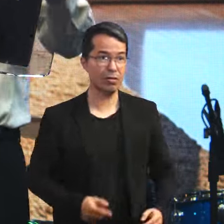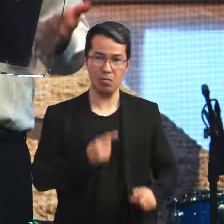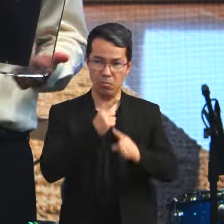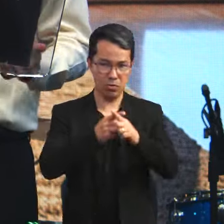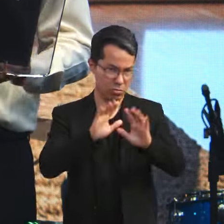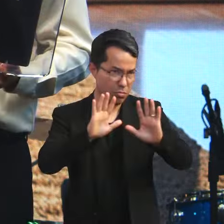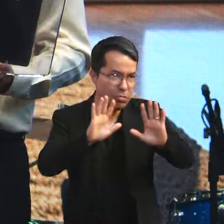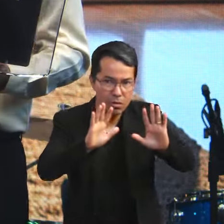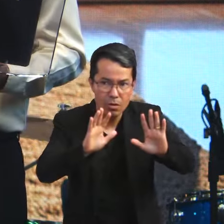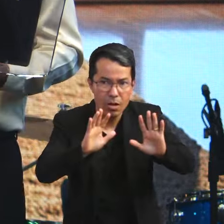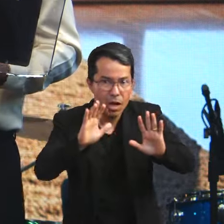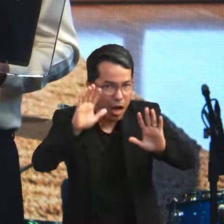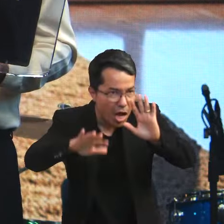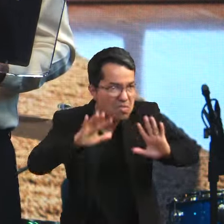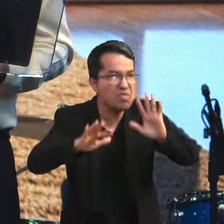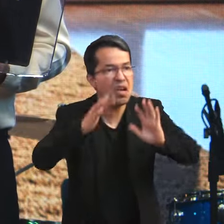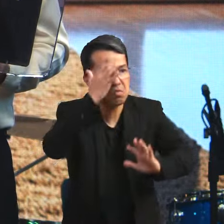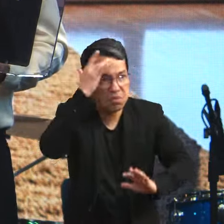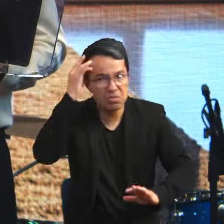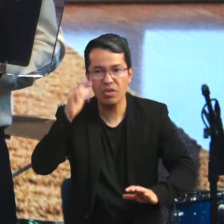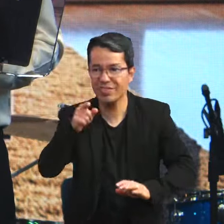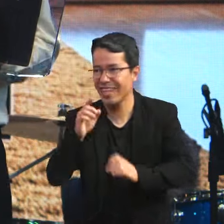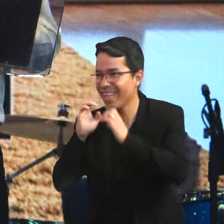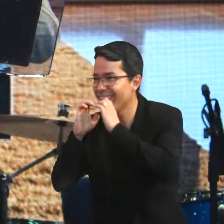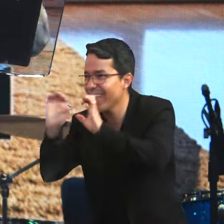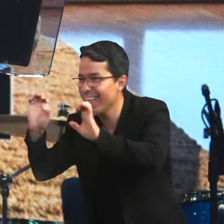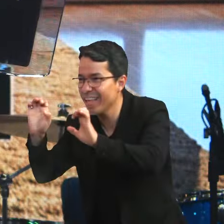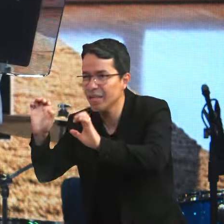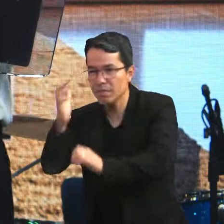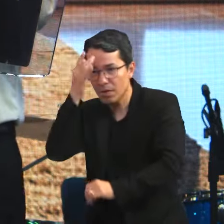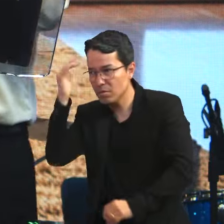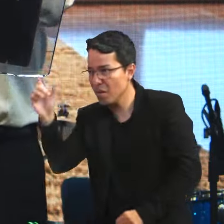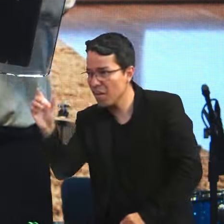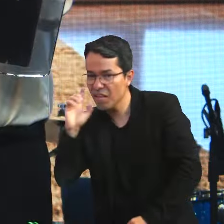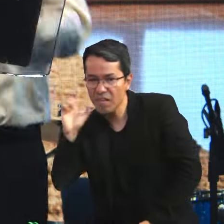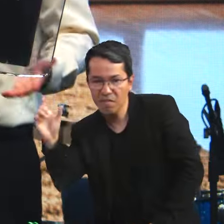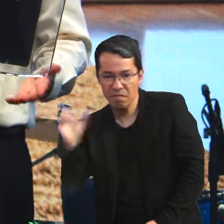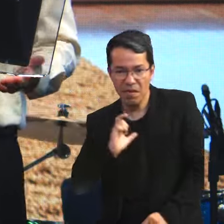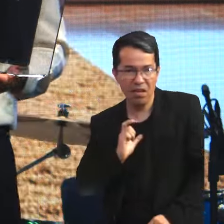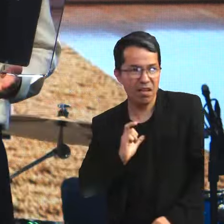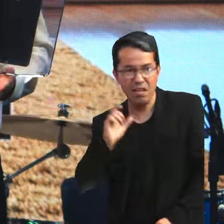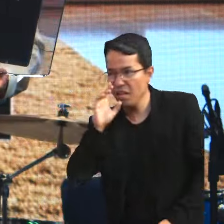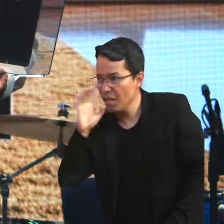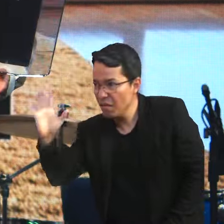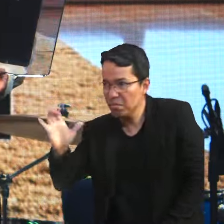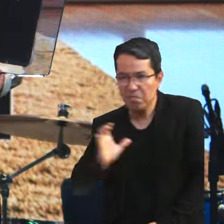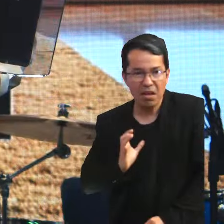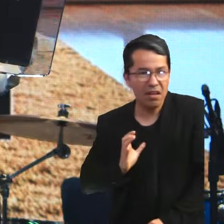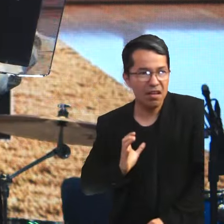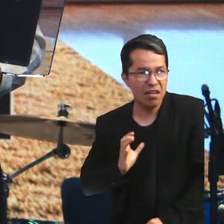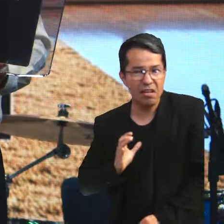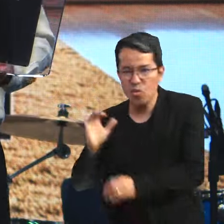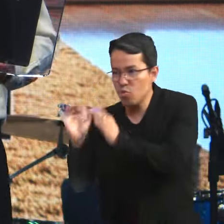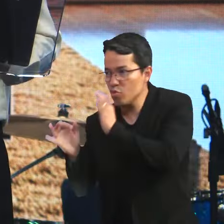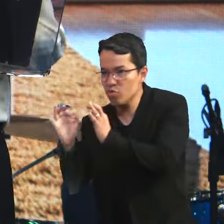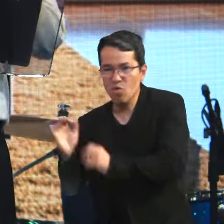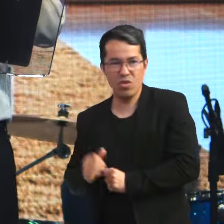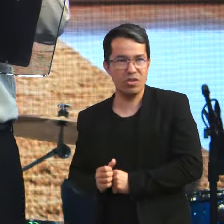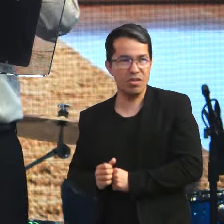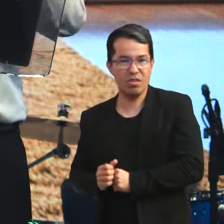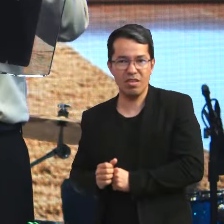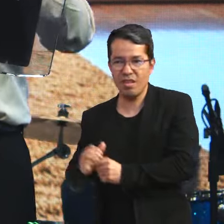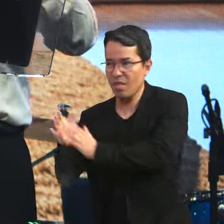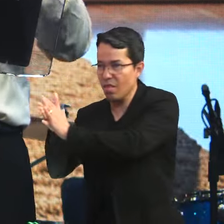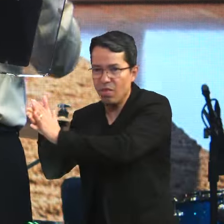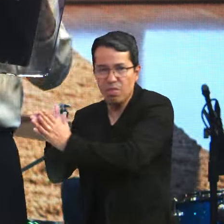ve re às vezes virá com rejeição algun vez nosem insultar muitas vezes podem insultar